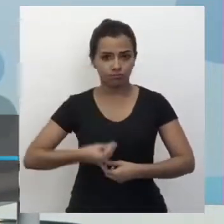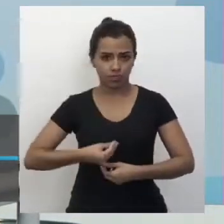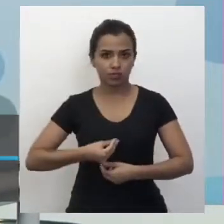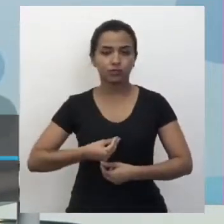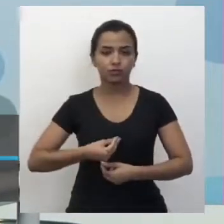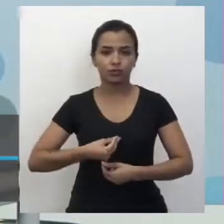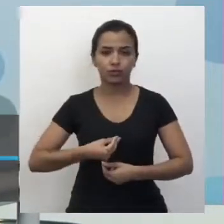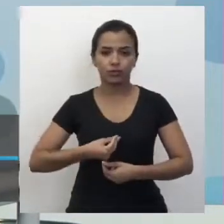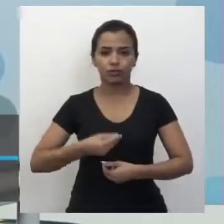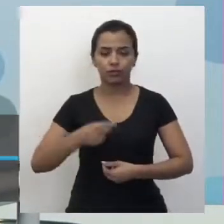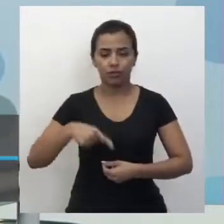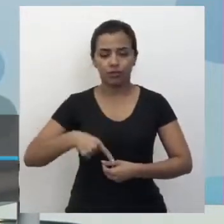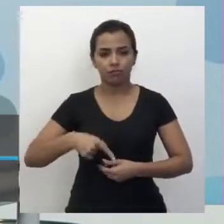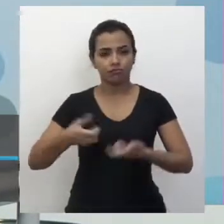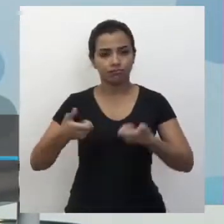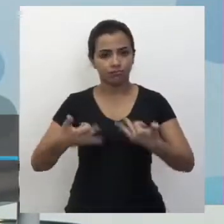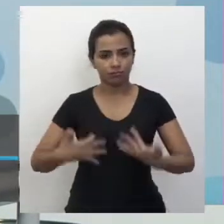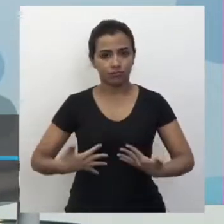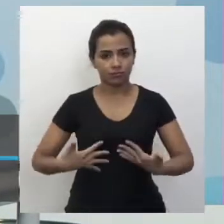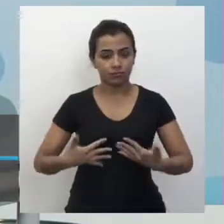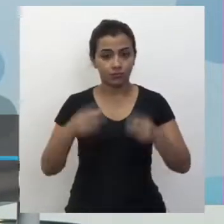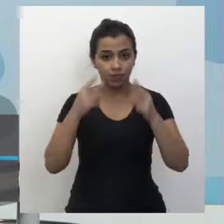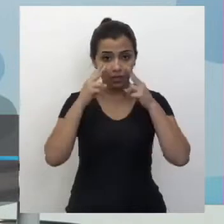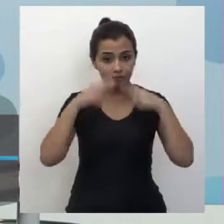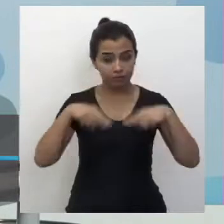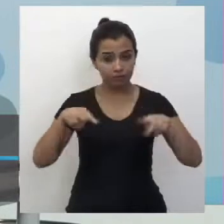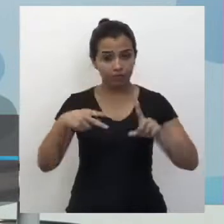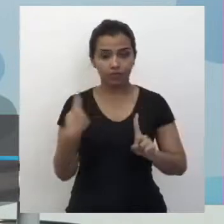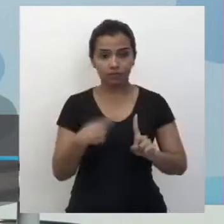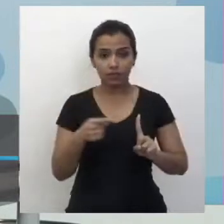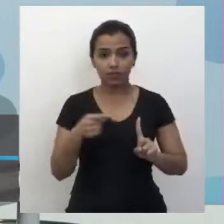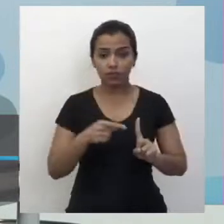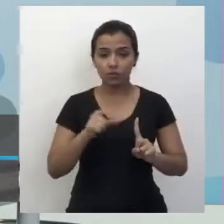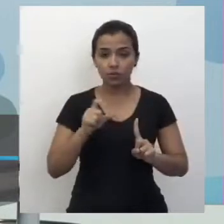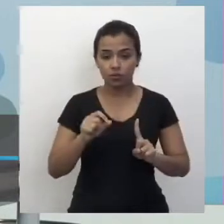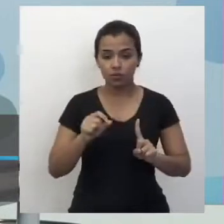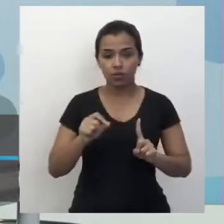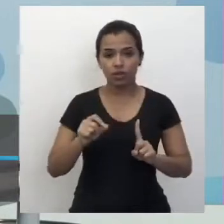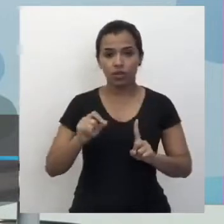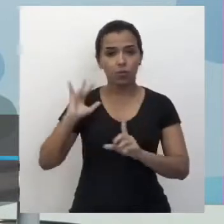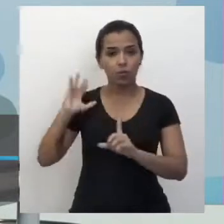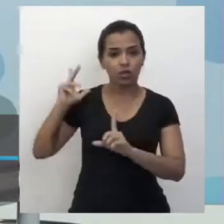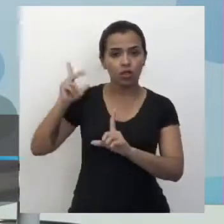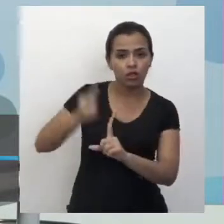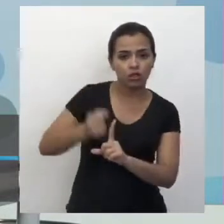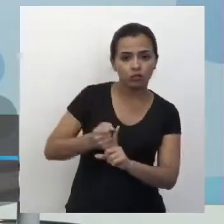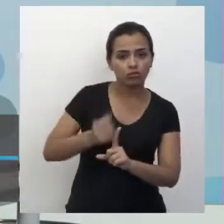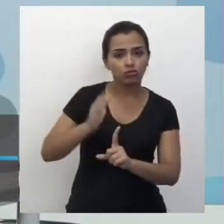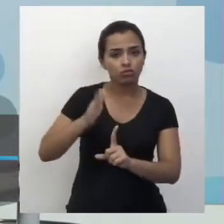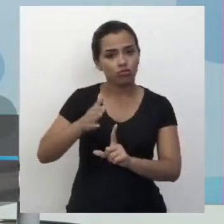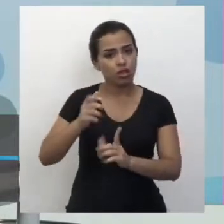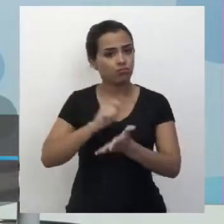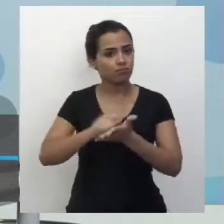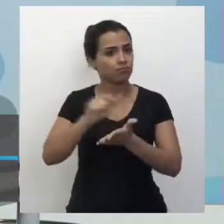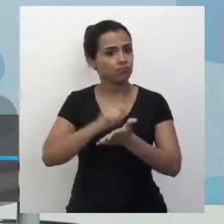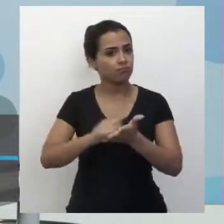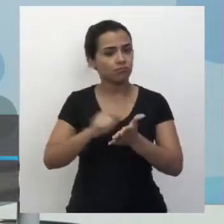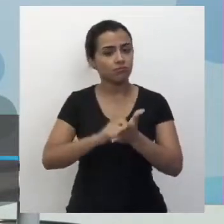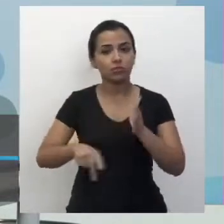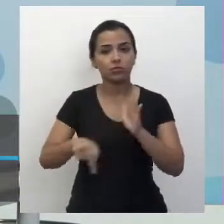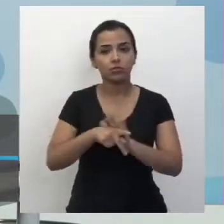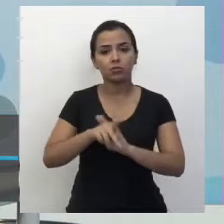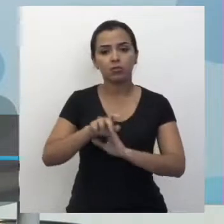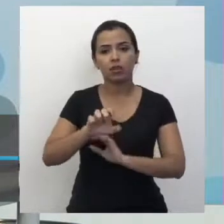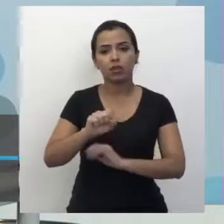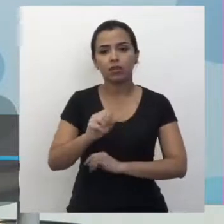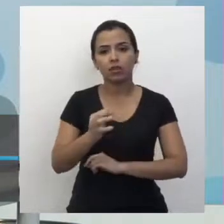concepção determinista. E na visão dele, o que determina isso é o fato do destino dele já estar traçado ali pela esfinge, foi essa colocação que ele colocou,